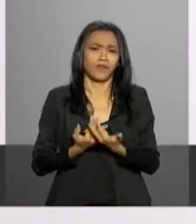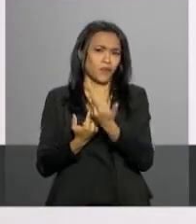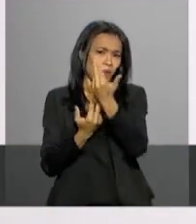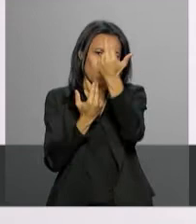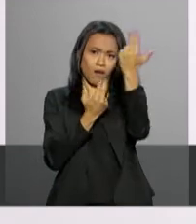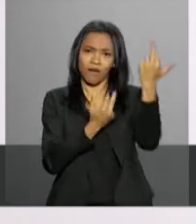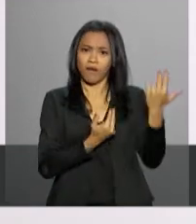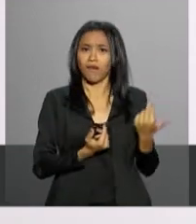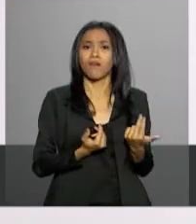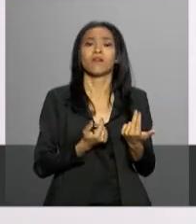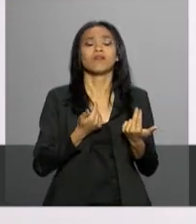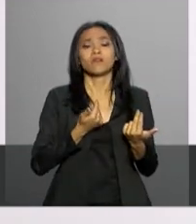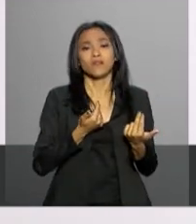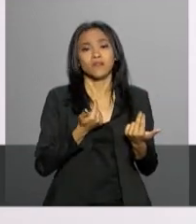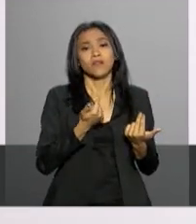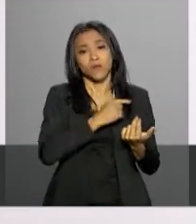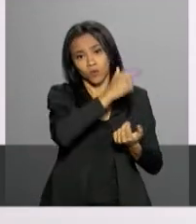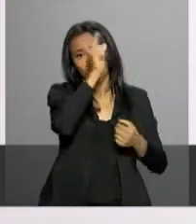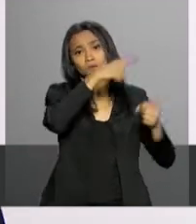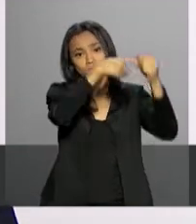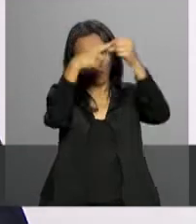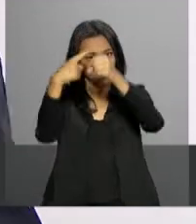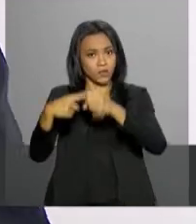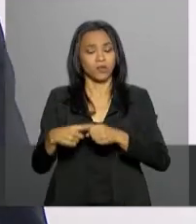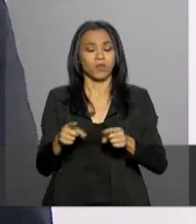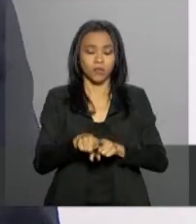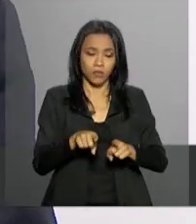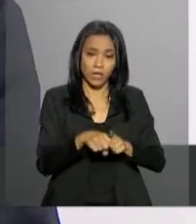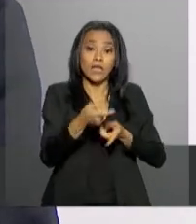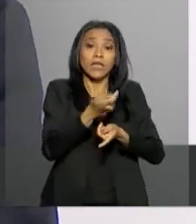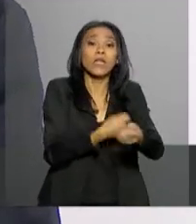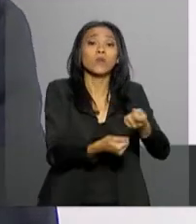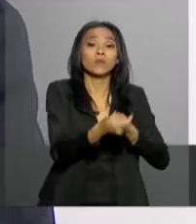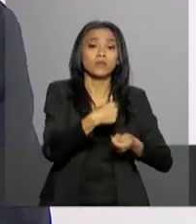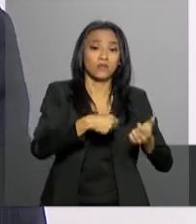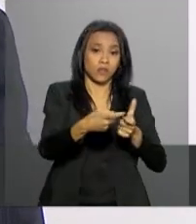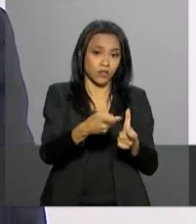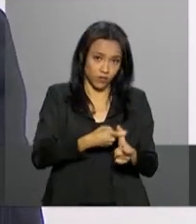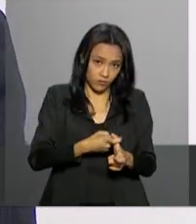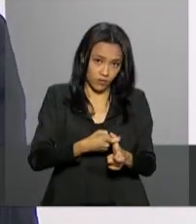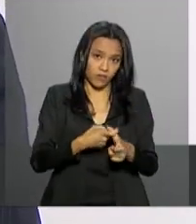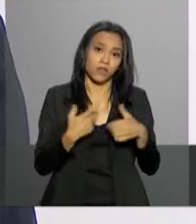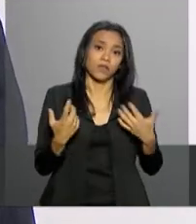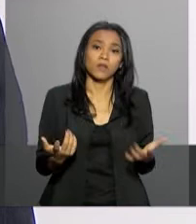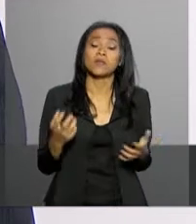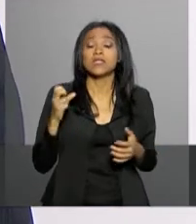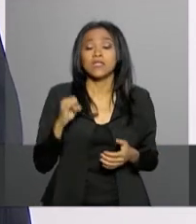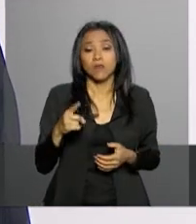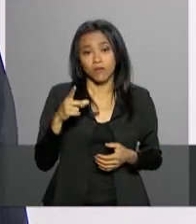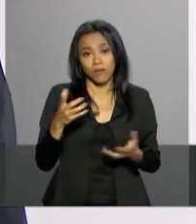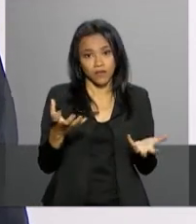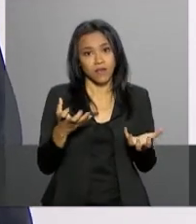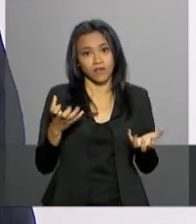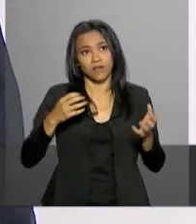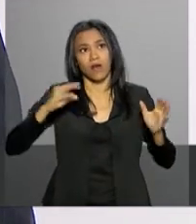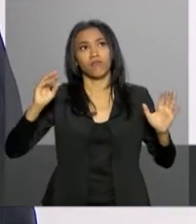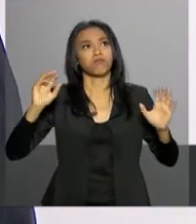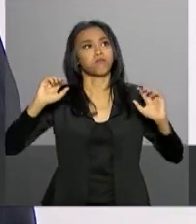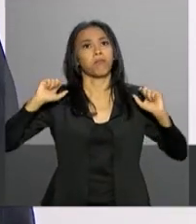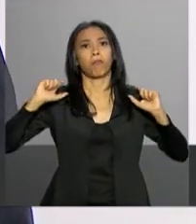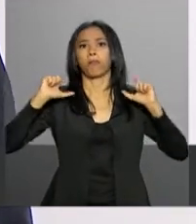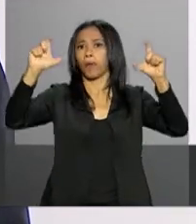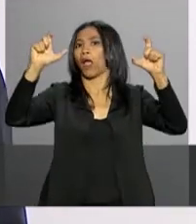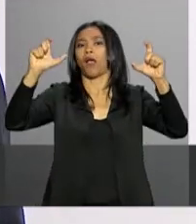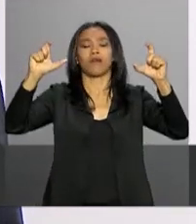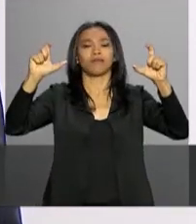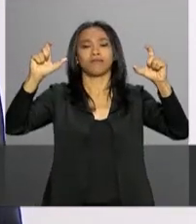os municípios brasileiros tudo isso indica que se eu quisesse rotular esta solenidade do dia estamos